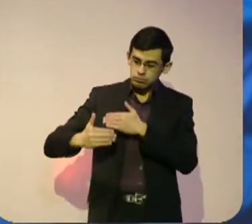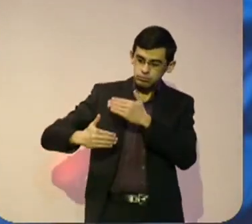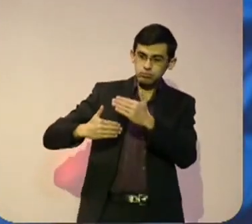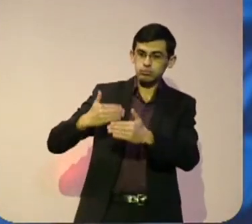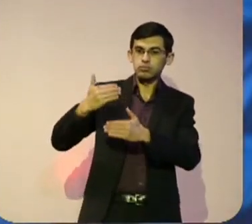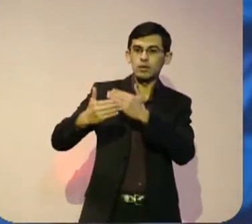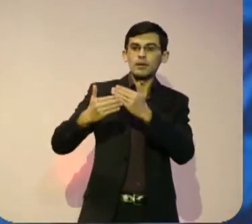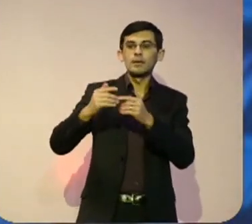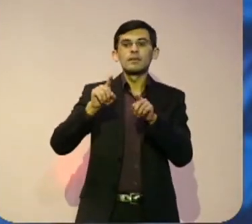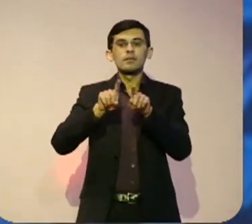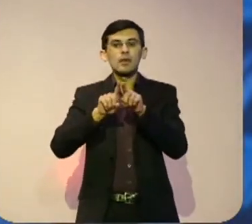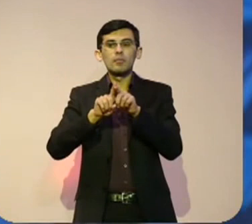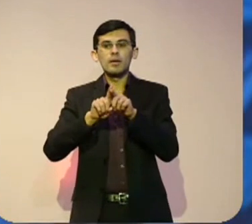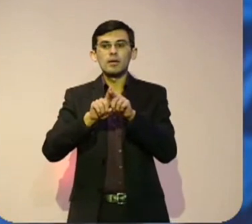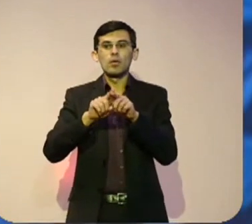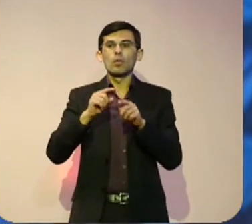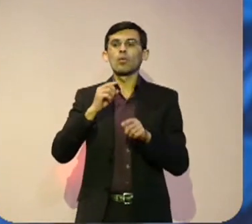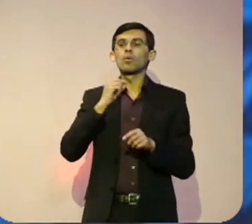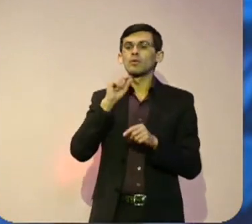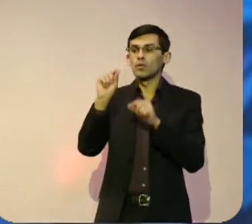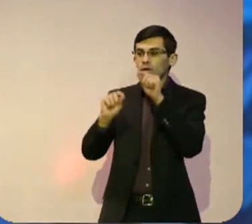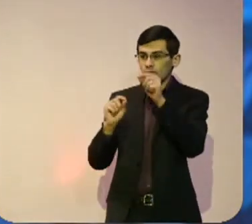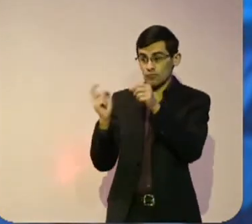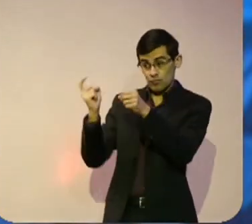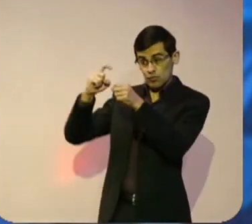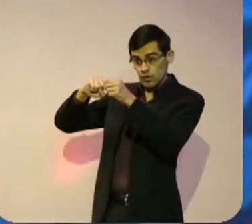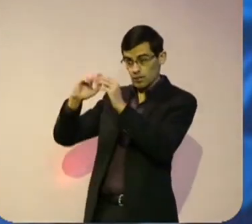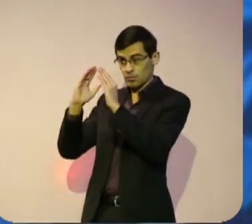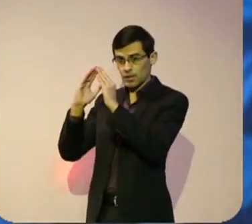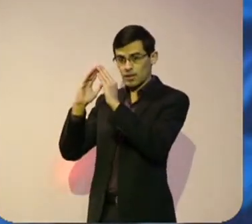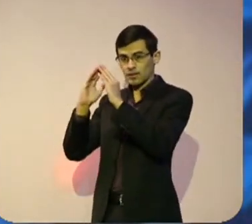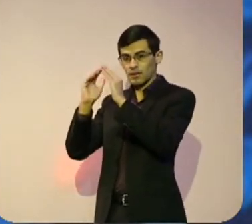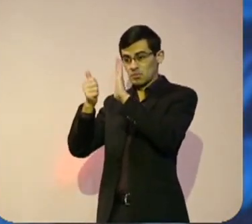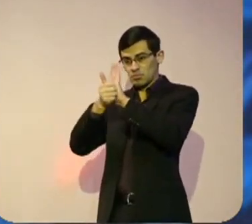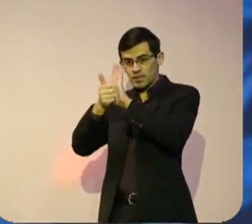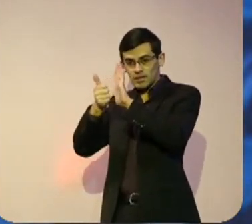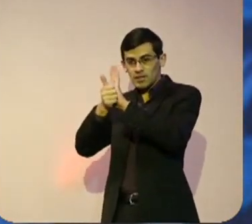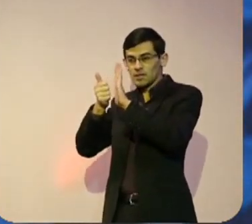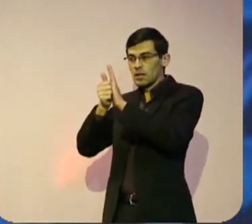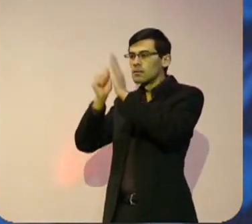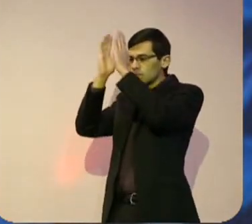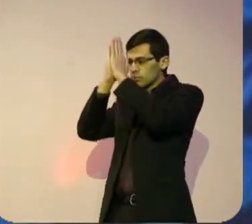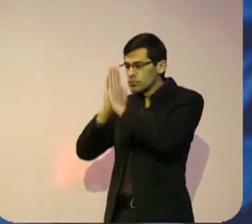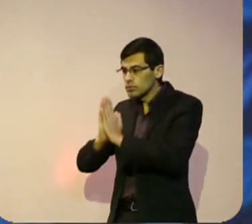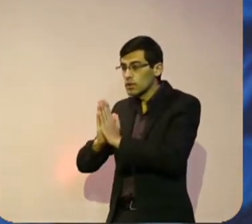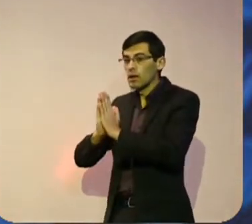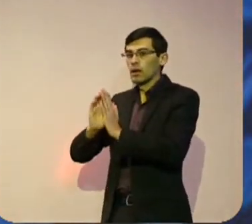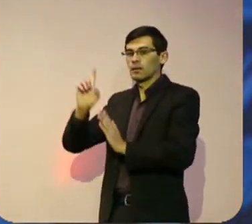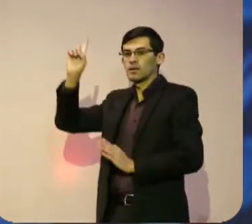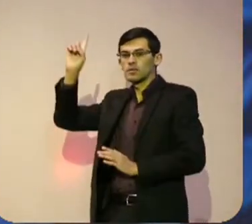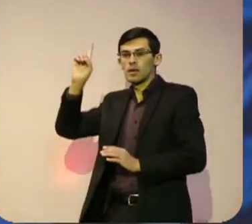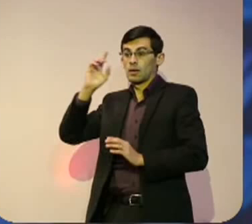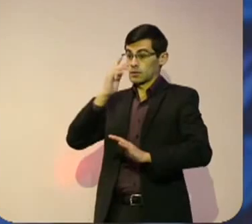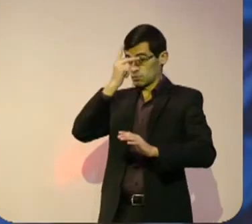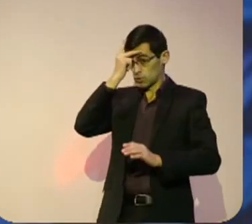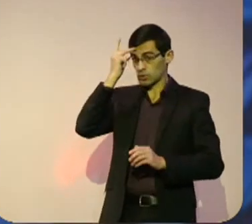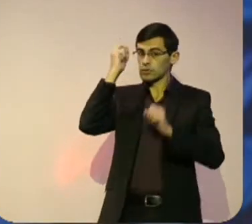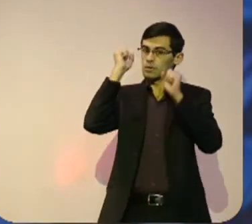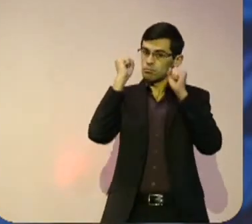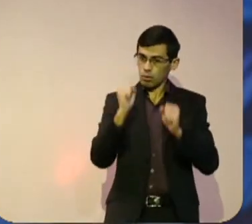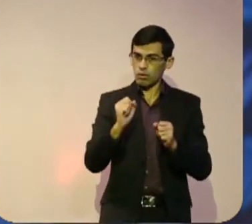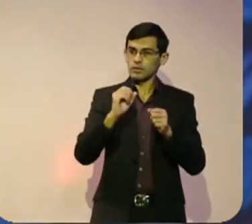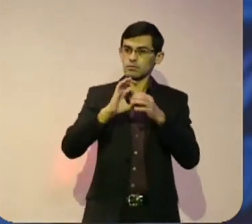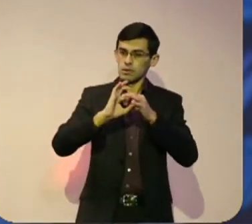E aí, voltar para a casa de Deus e adorar. Aqueles que podem fazê-lo, aqueles que entendem que ainda